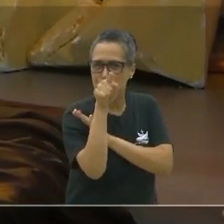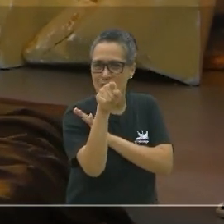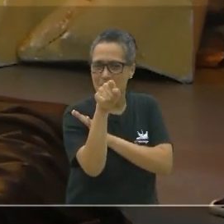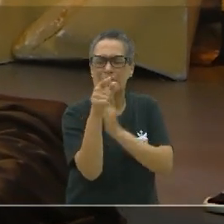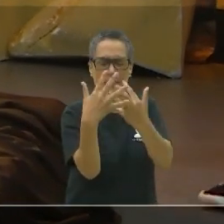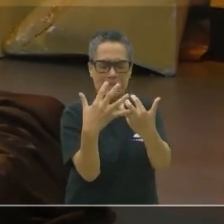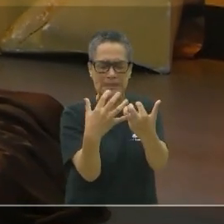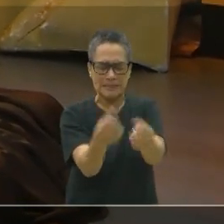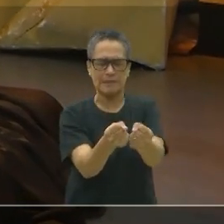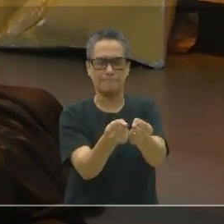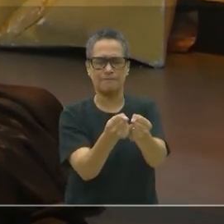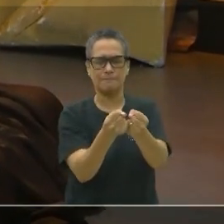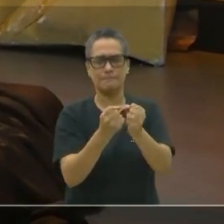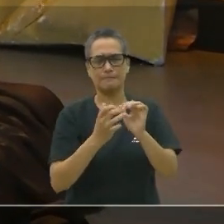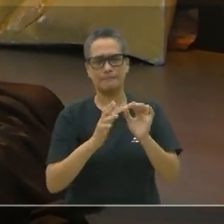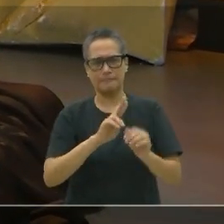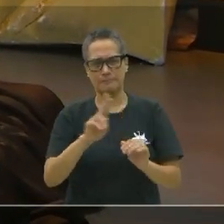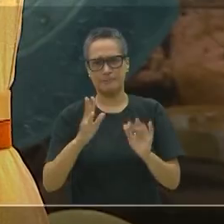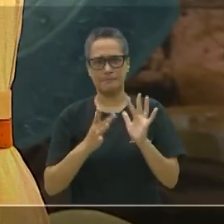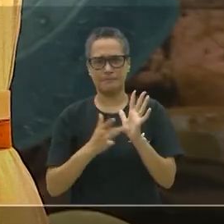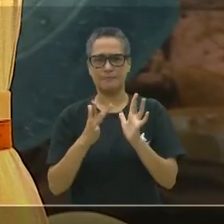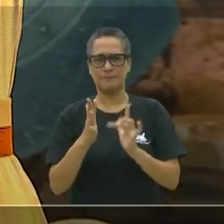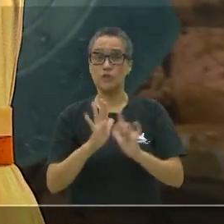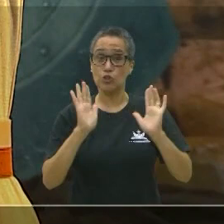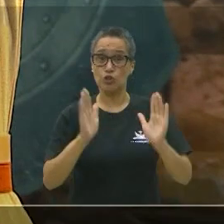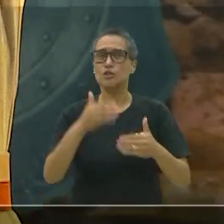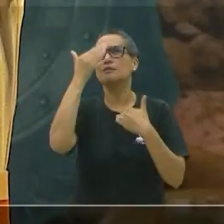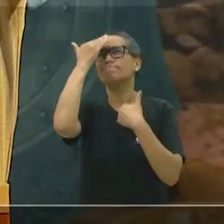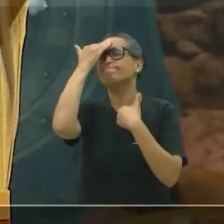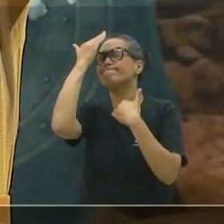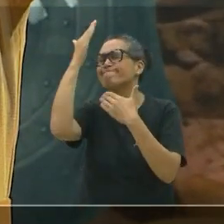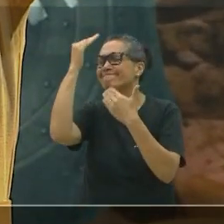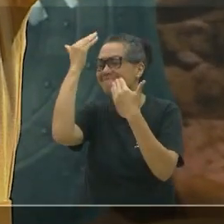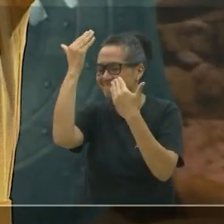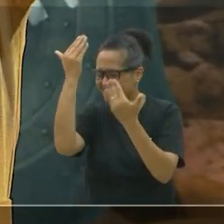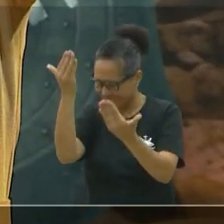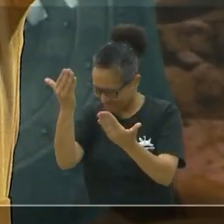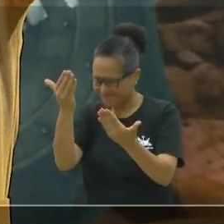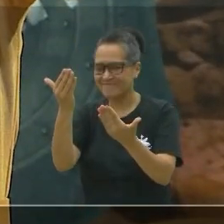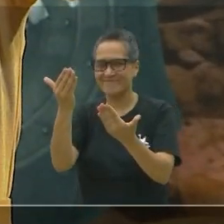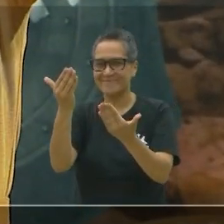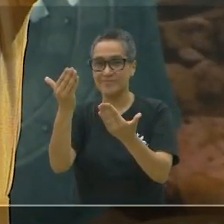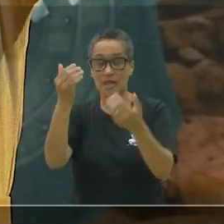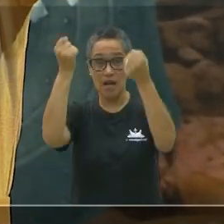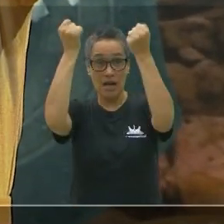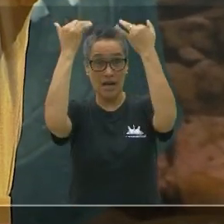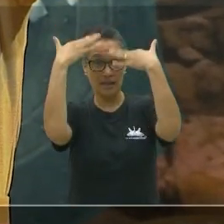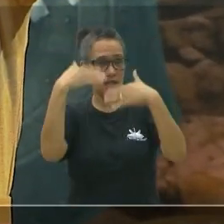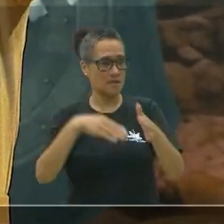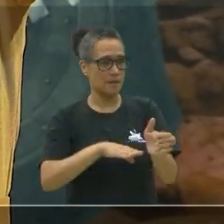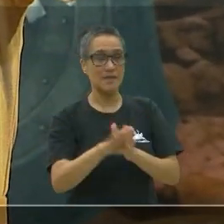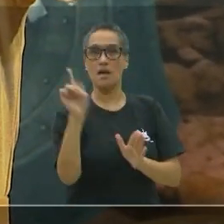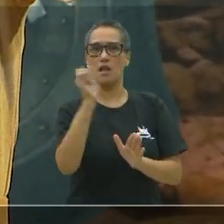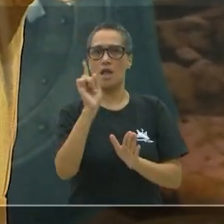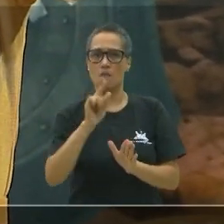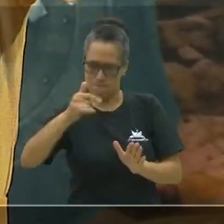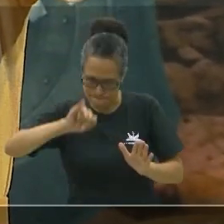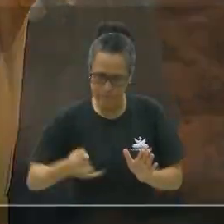nome de Jesus. E já agradece o teu Senhor, não deixa a graça passar. Filha,